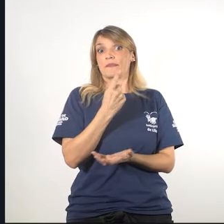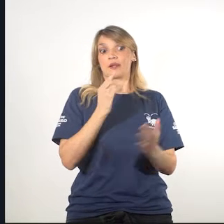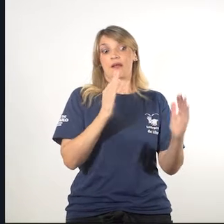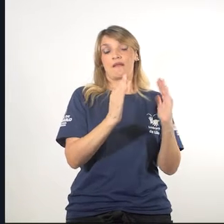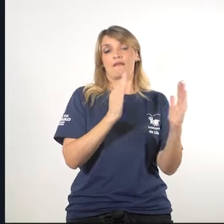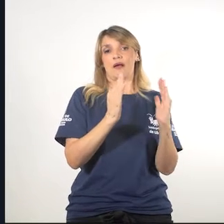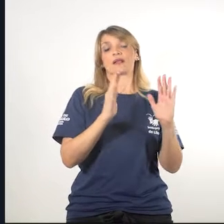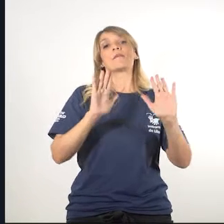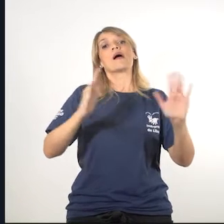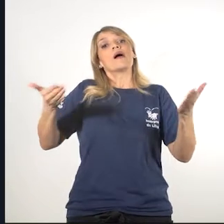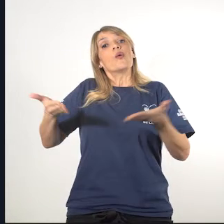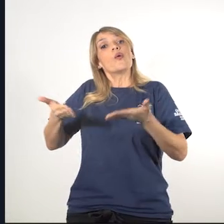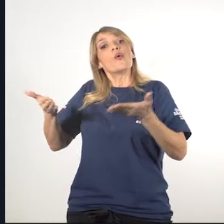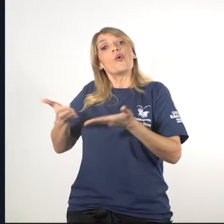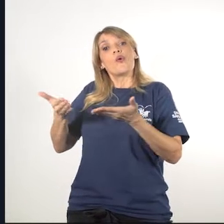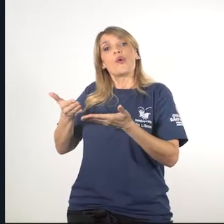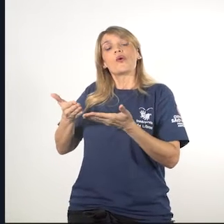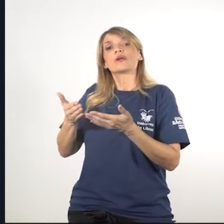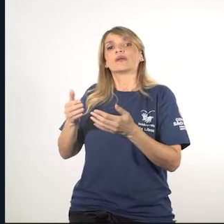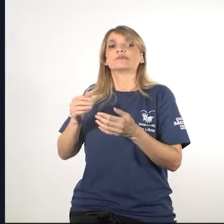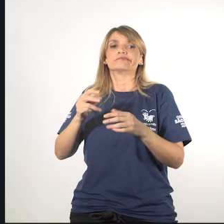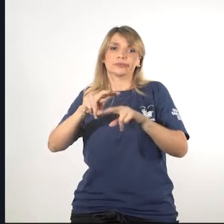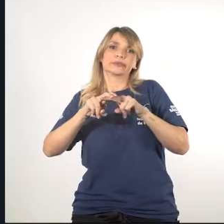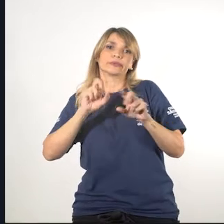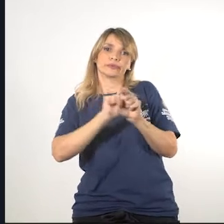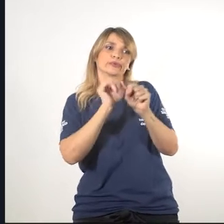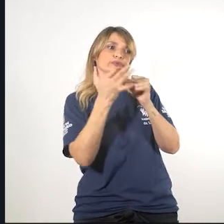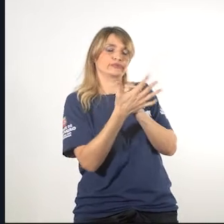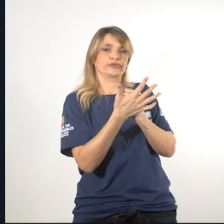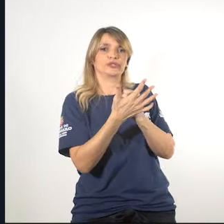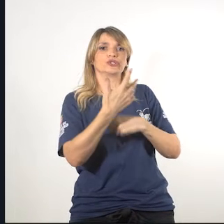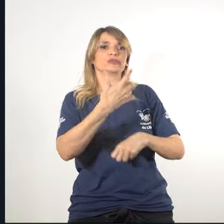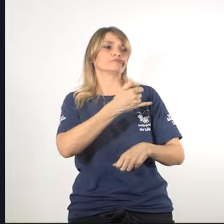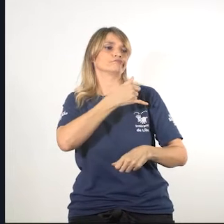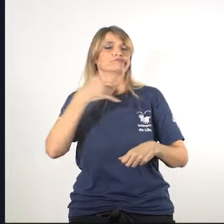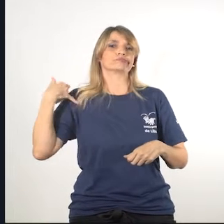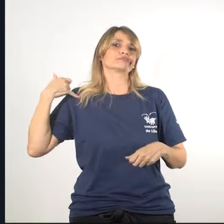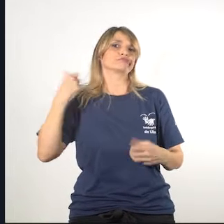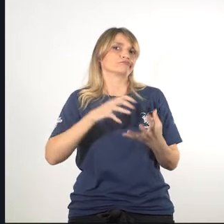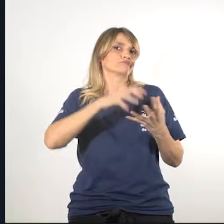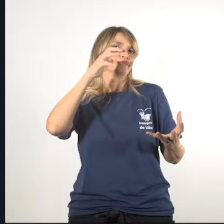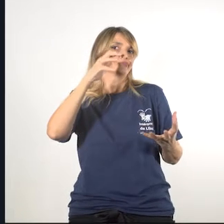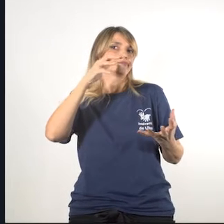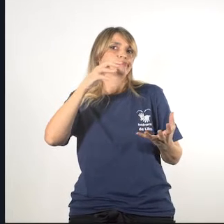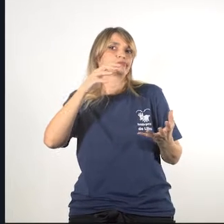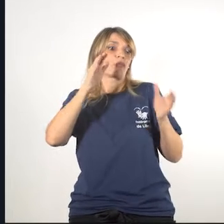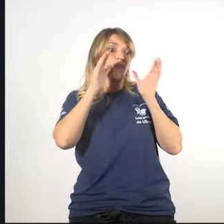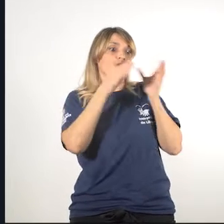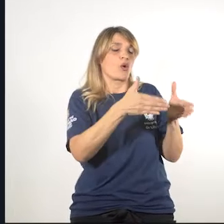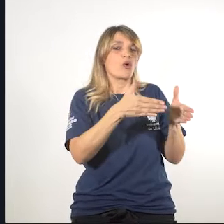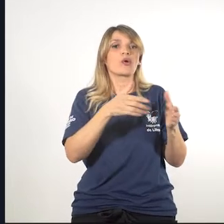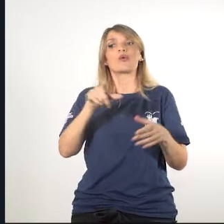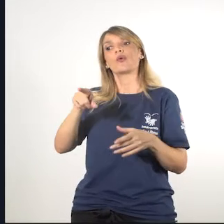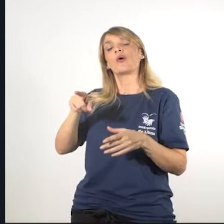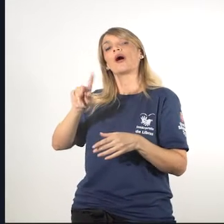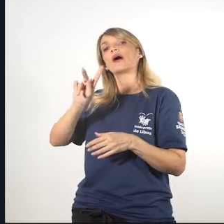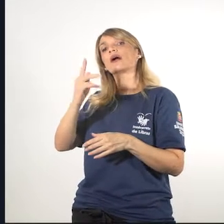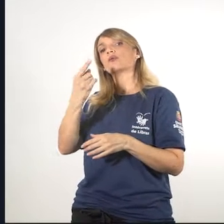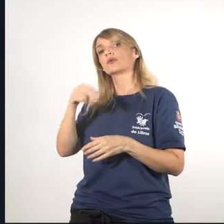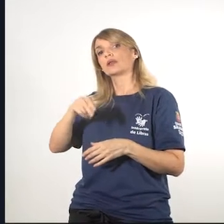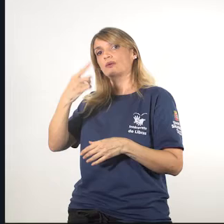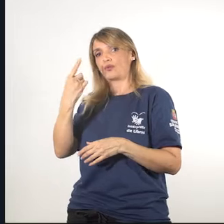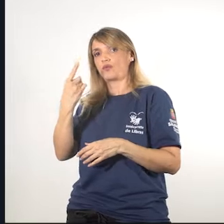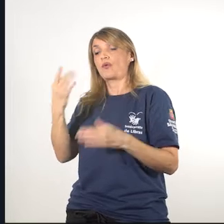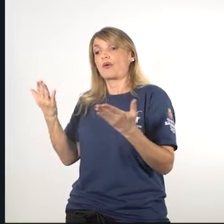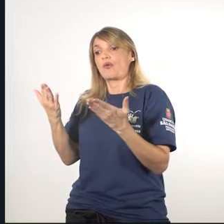vacinação, mas dessa vez, em função da Covid, nós priorizamos a vacinação de Covid para os idosos e fizemos essa inversão